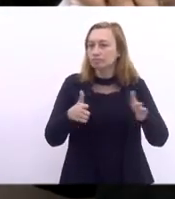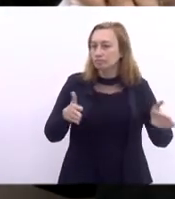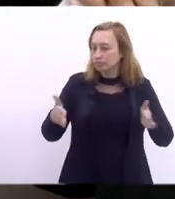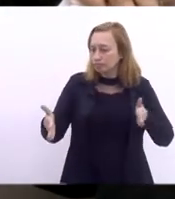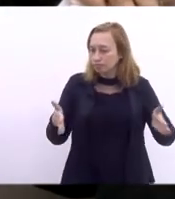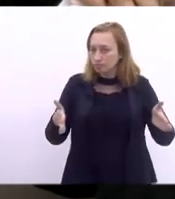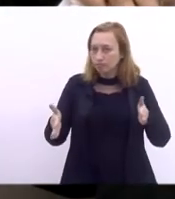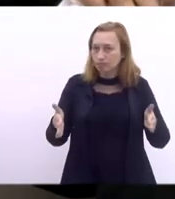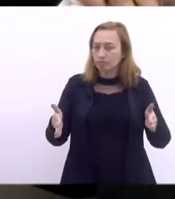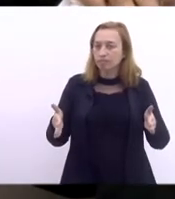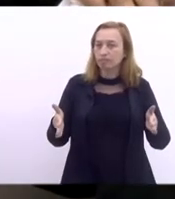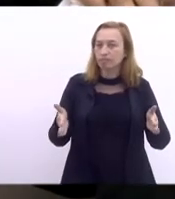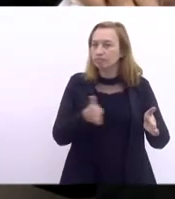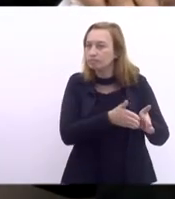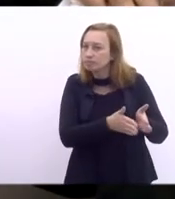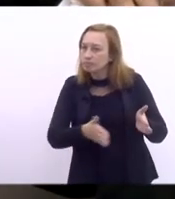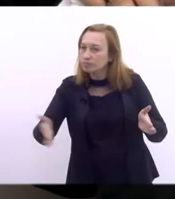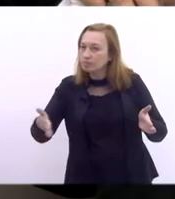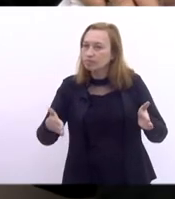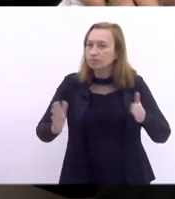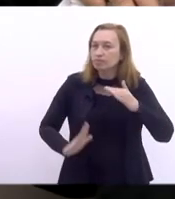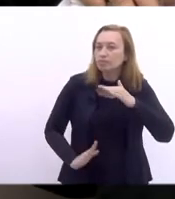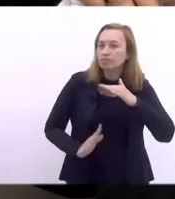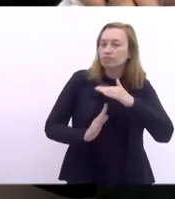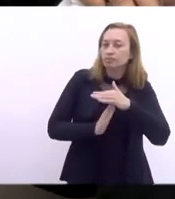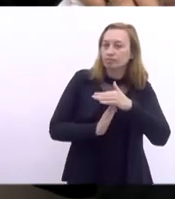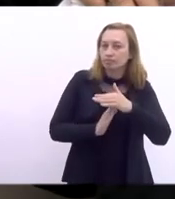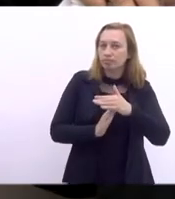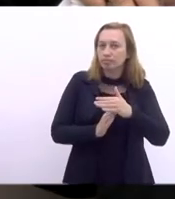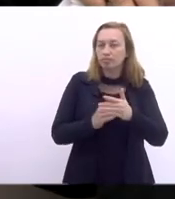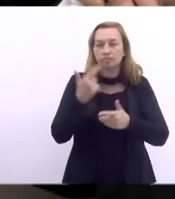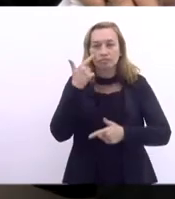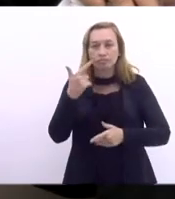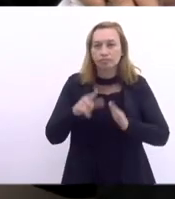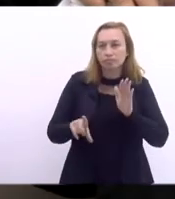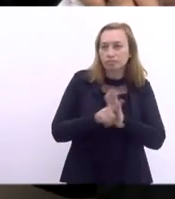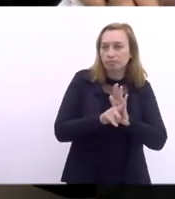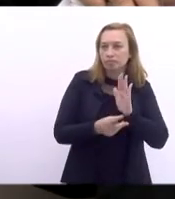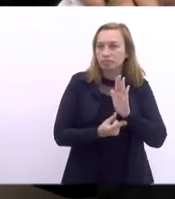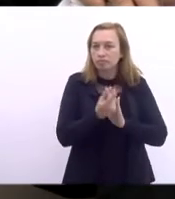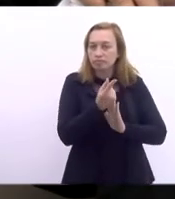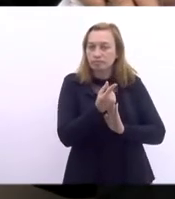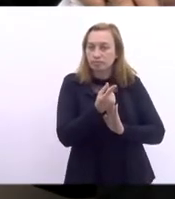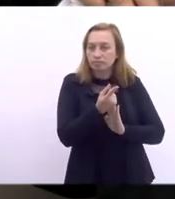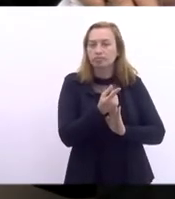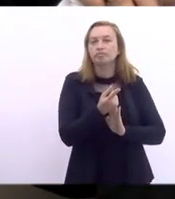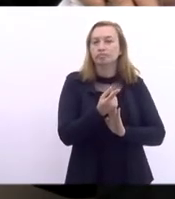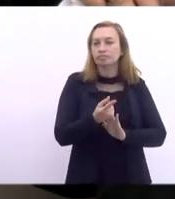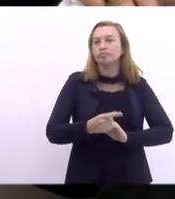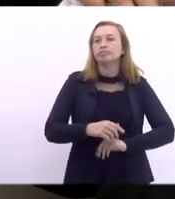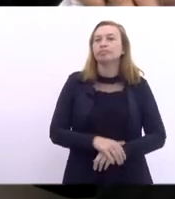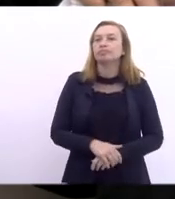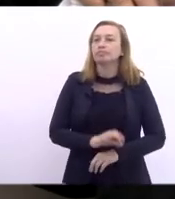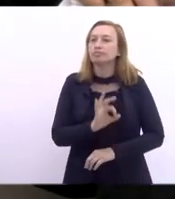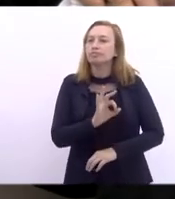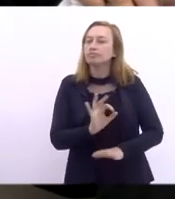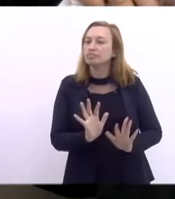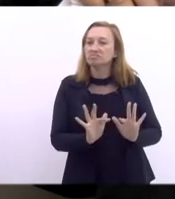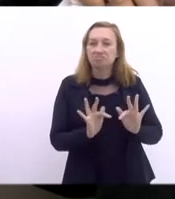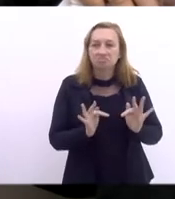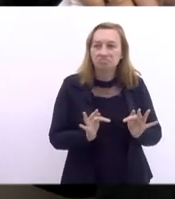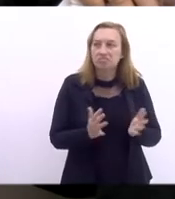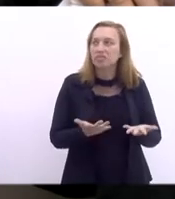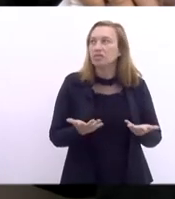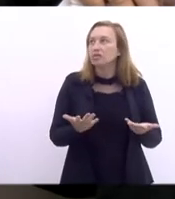que as as metas que são previstas na rede de quando elas vão a lei orçamentária simplesmente